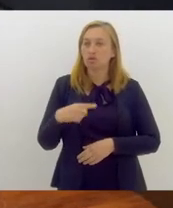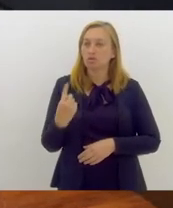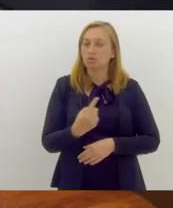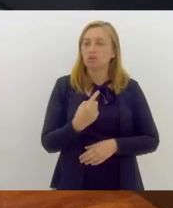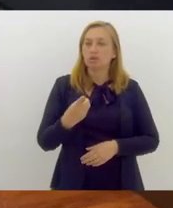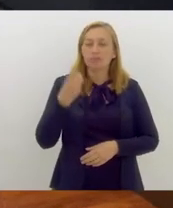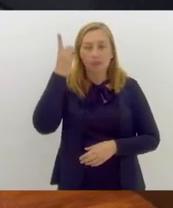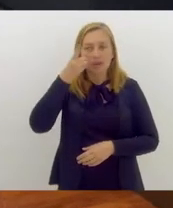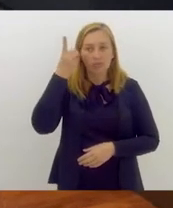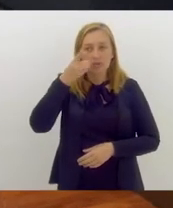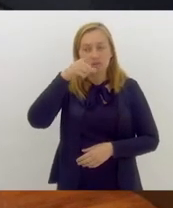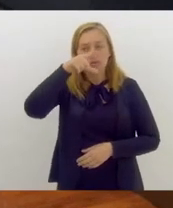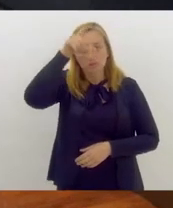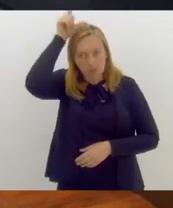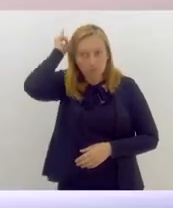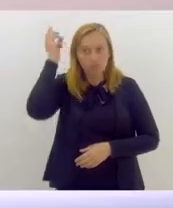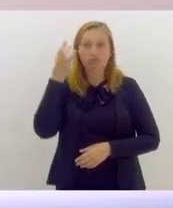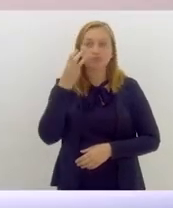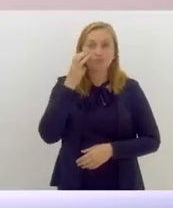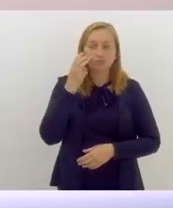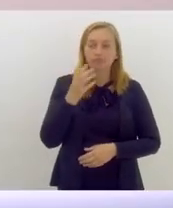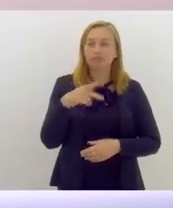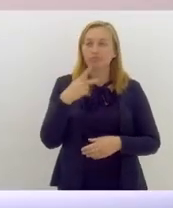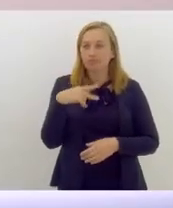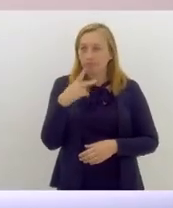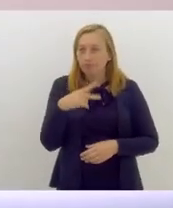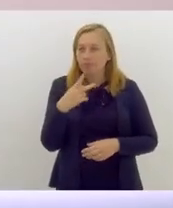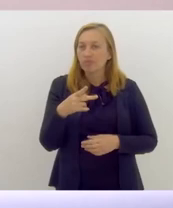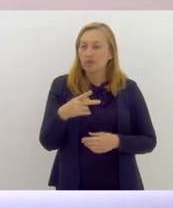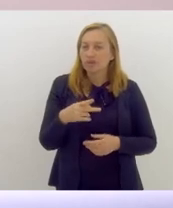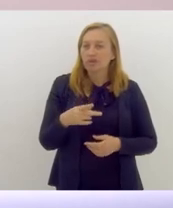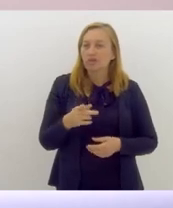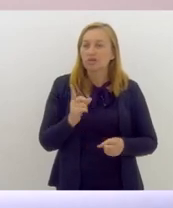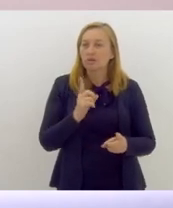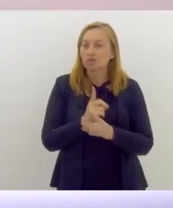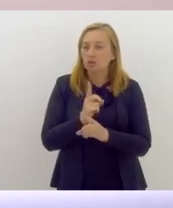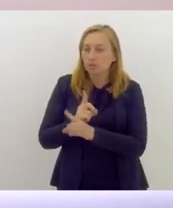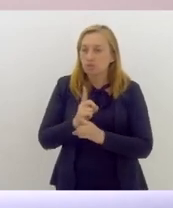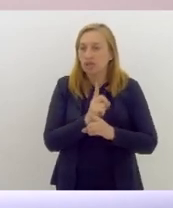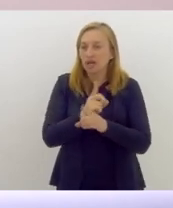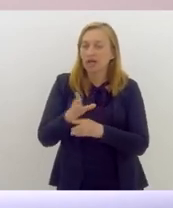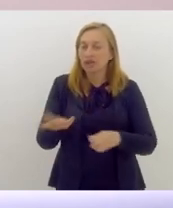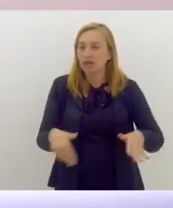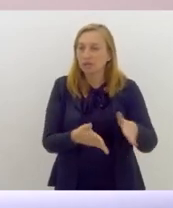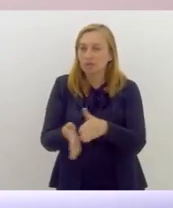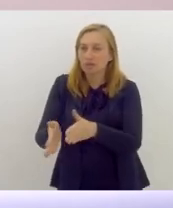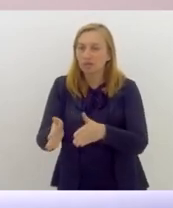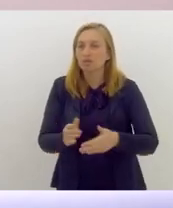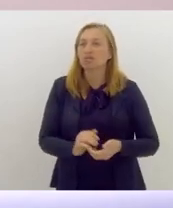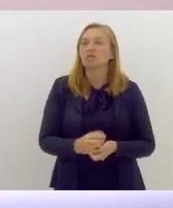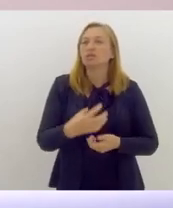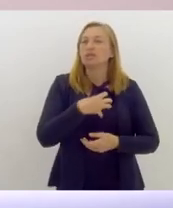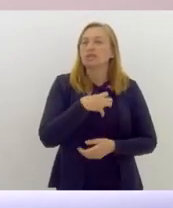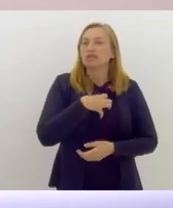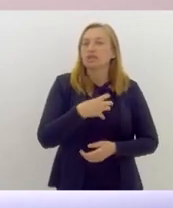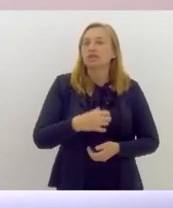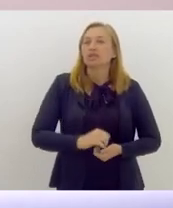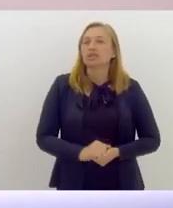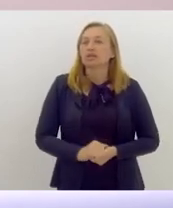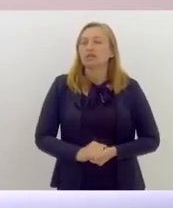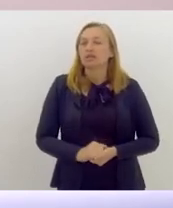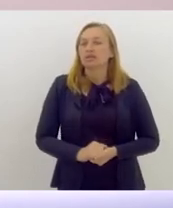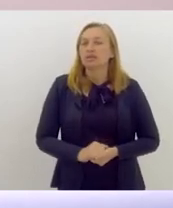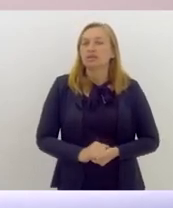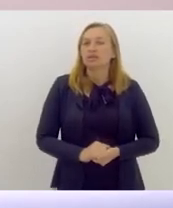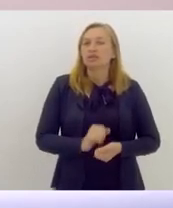Deputado Paulo Deputado valdec a gente vem debruçando tentando encontrar alternativas no sentido de